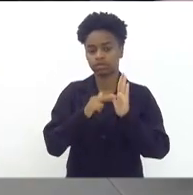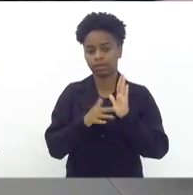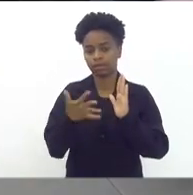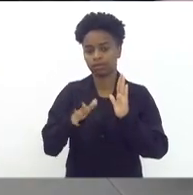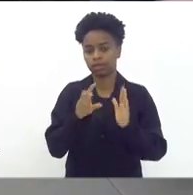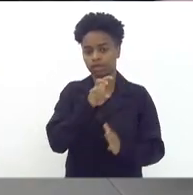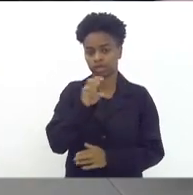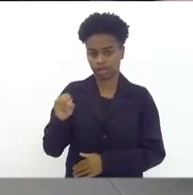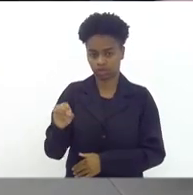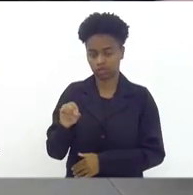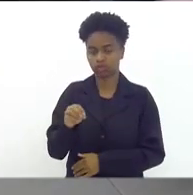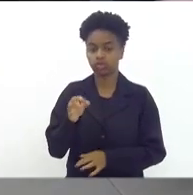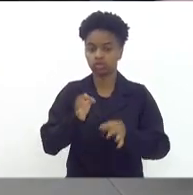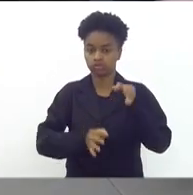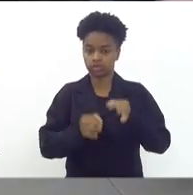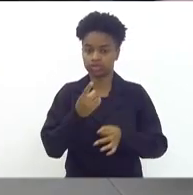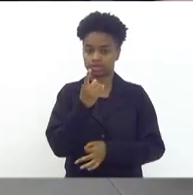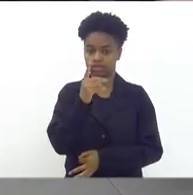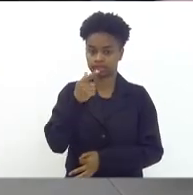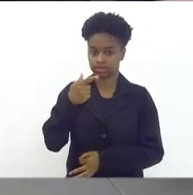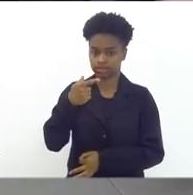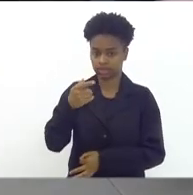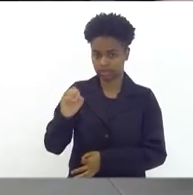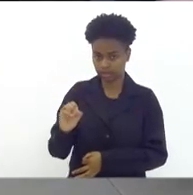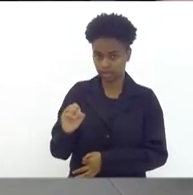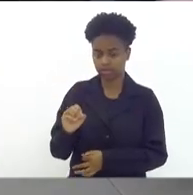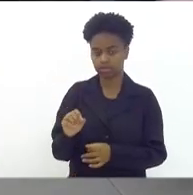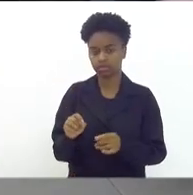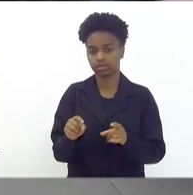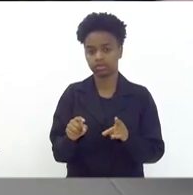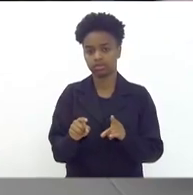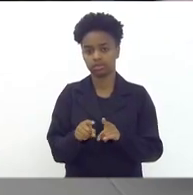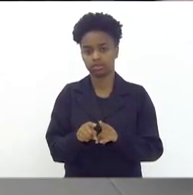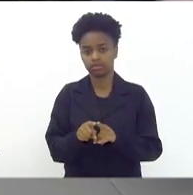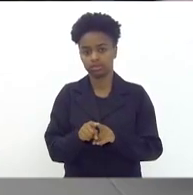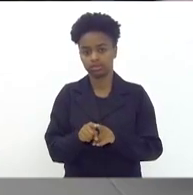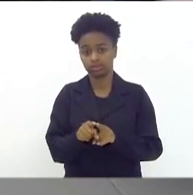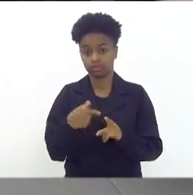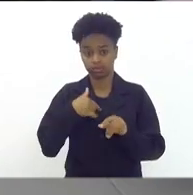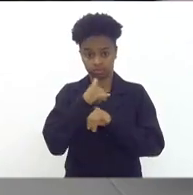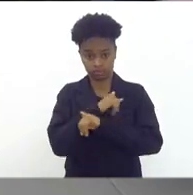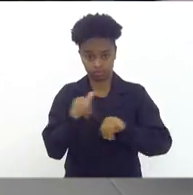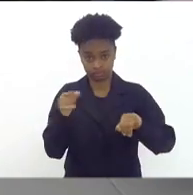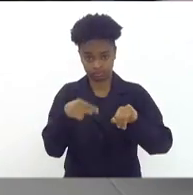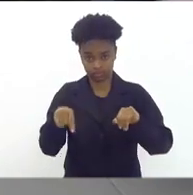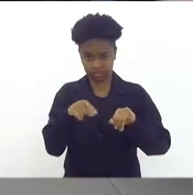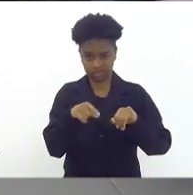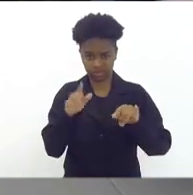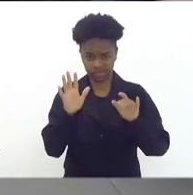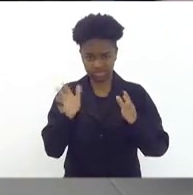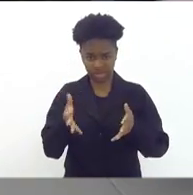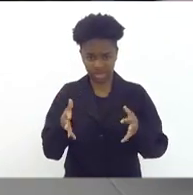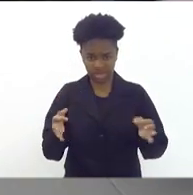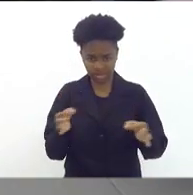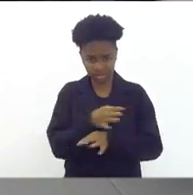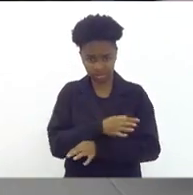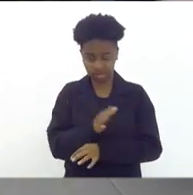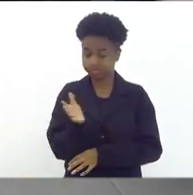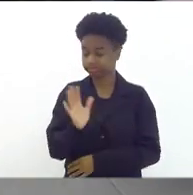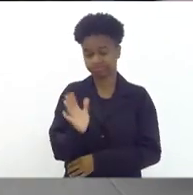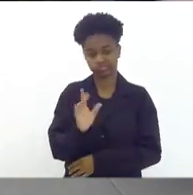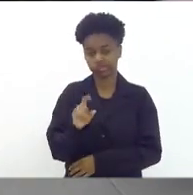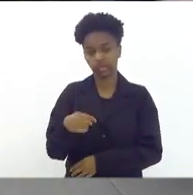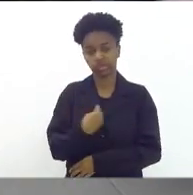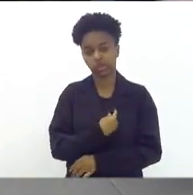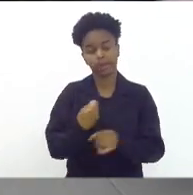500 julgados 170 e digo assim hoje é suficiente não vai ser a gente vai